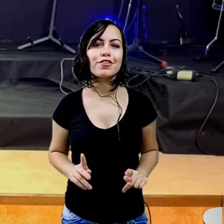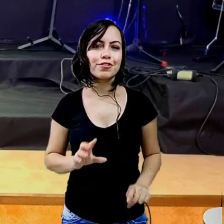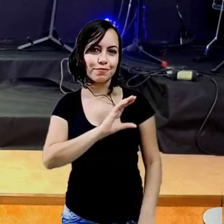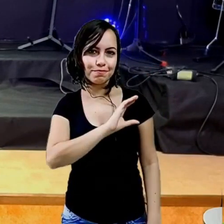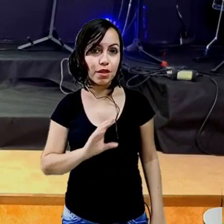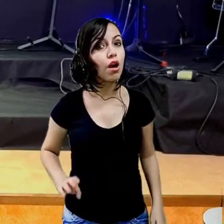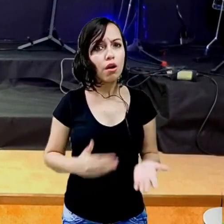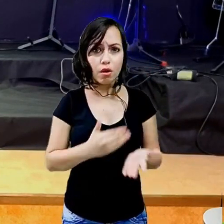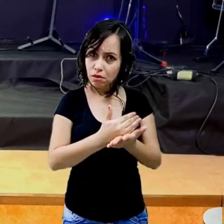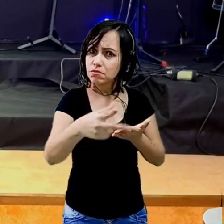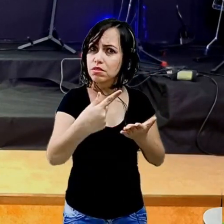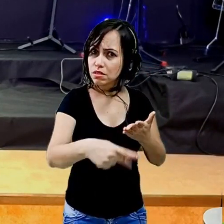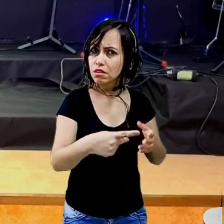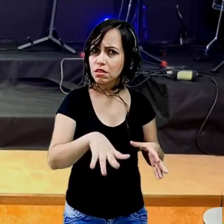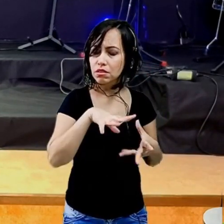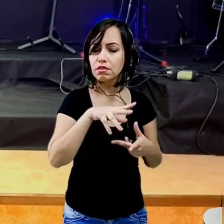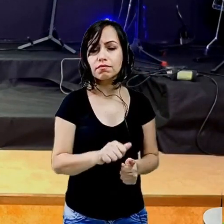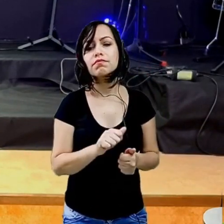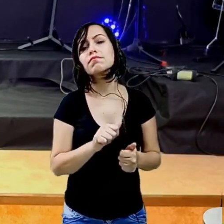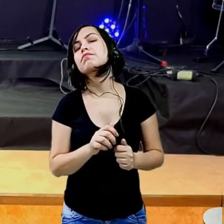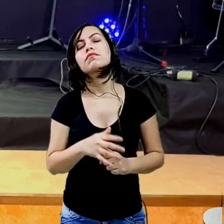neste mundo. E Jesus